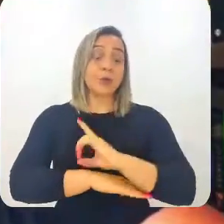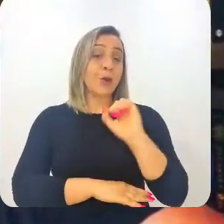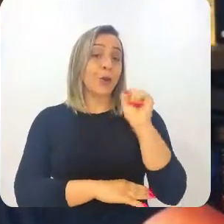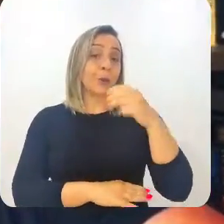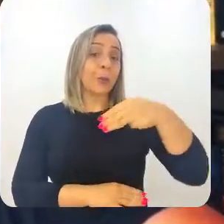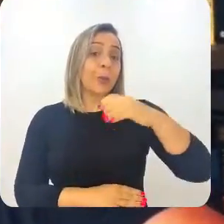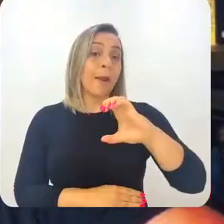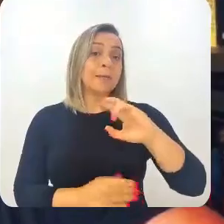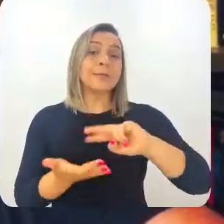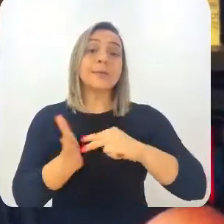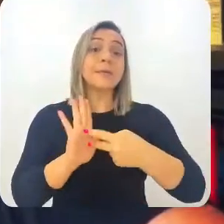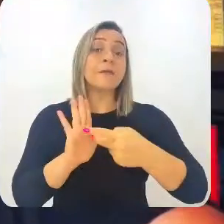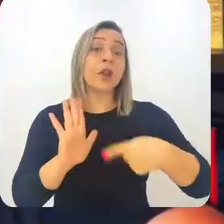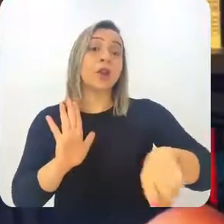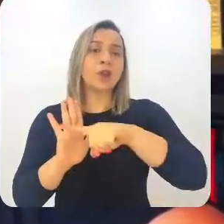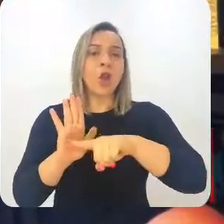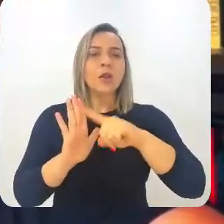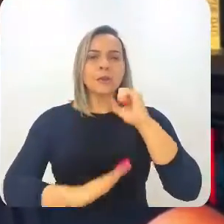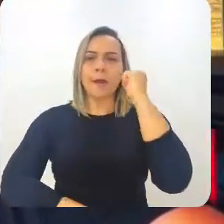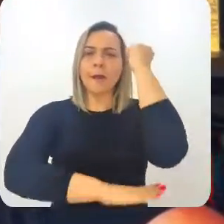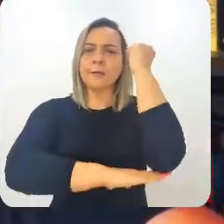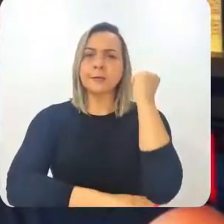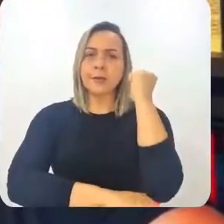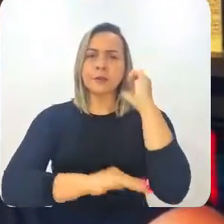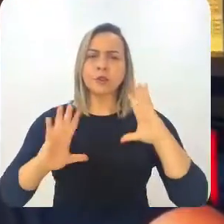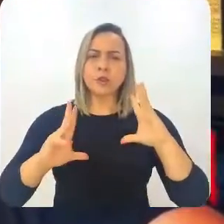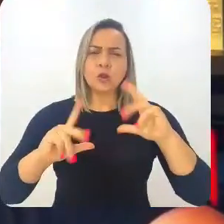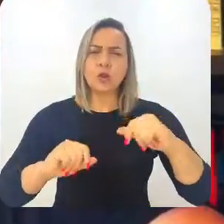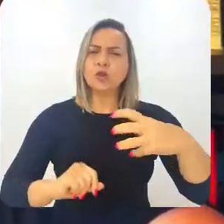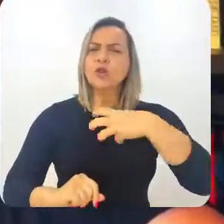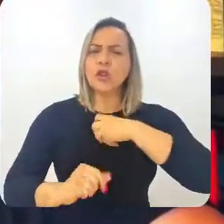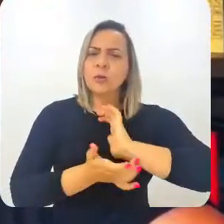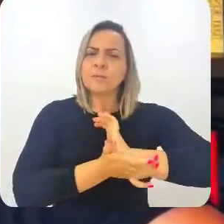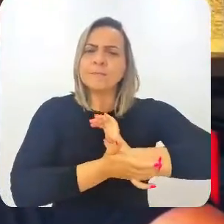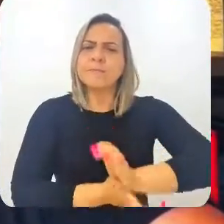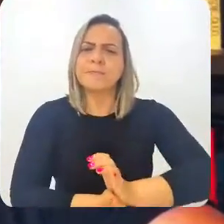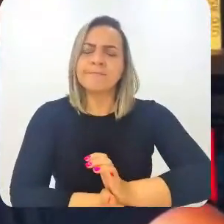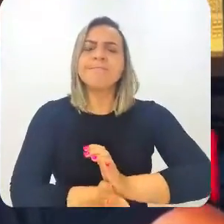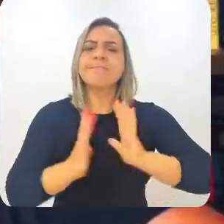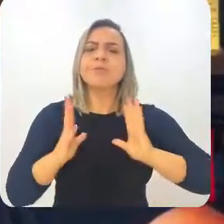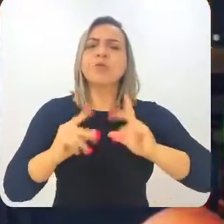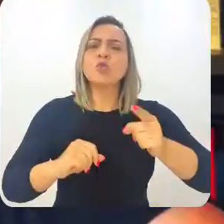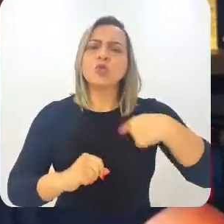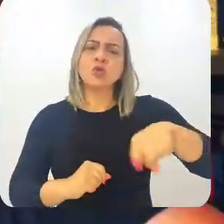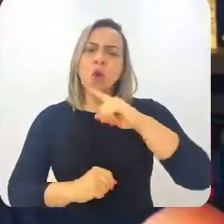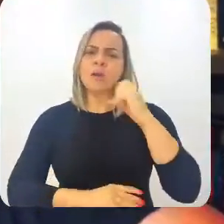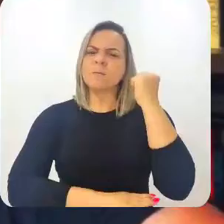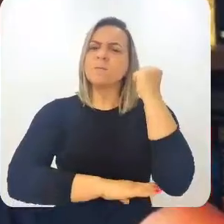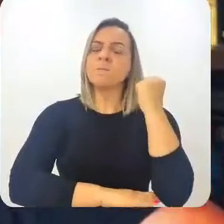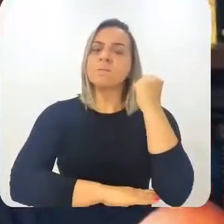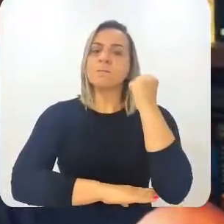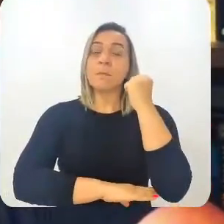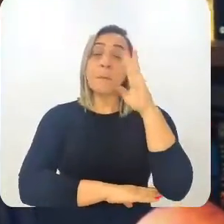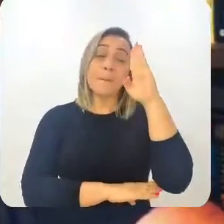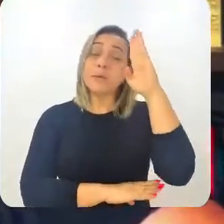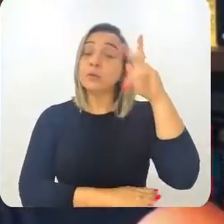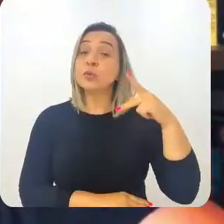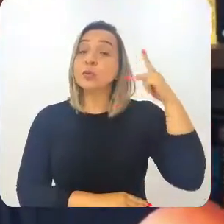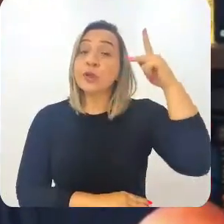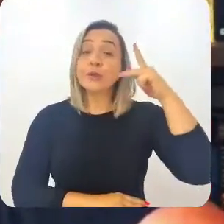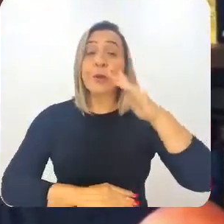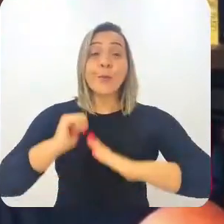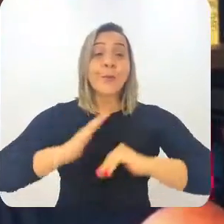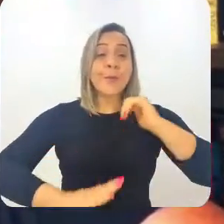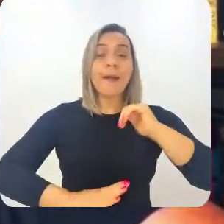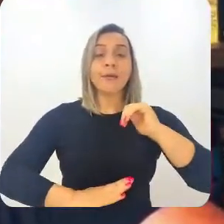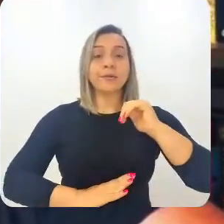de março simboliza a nossa resistência a todas as formas de discriminação, especialmente as políticas e práticas